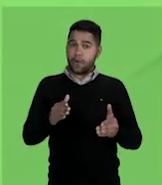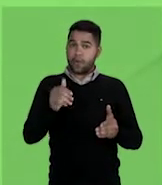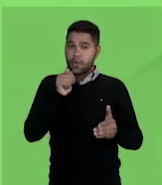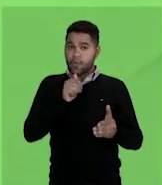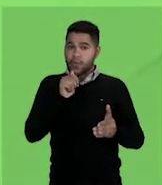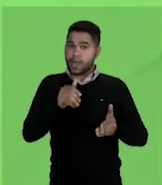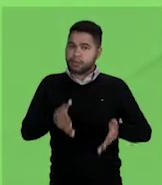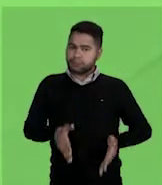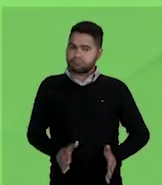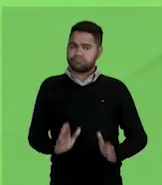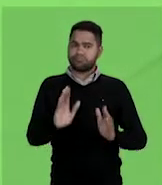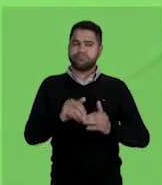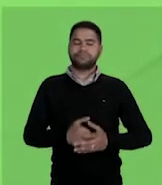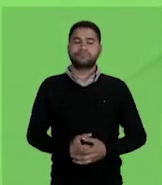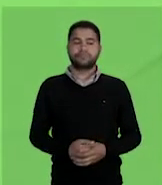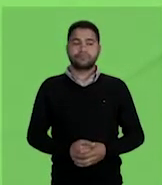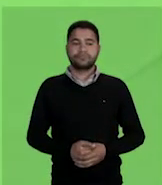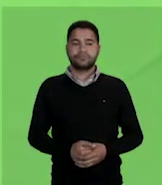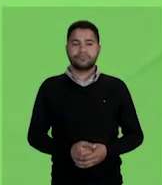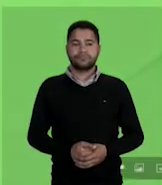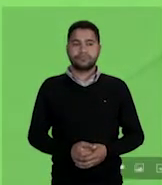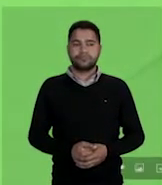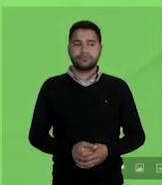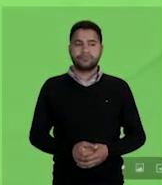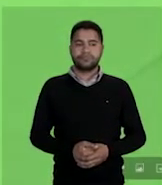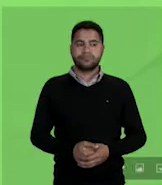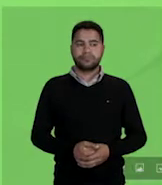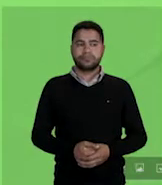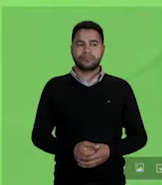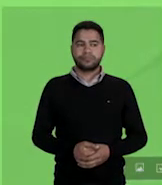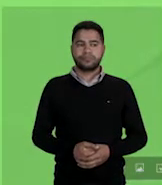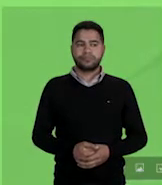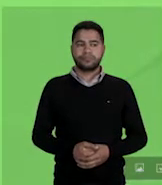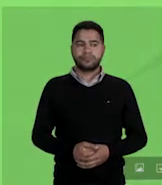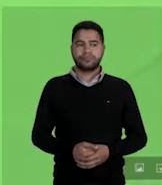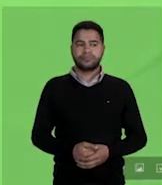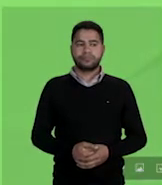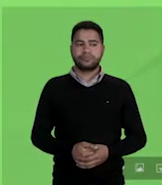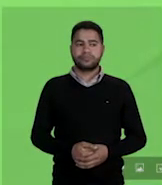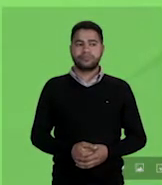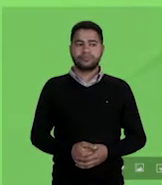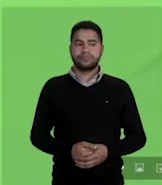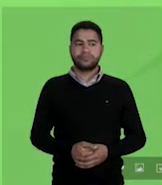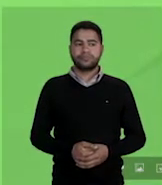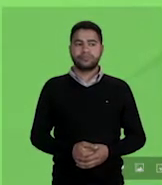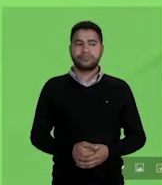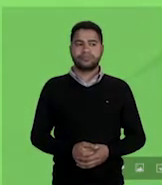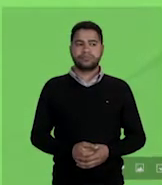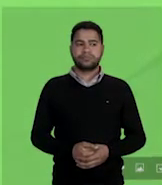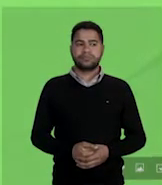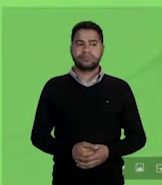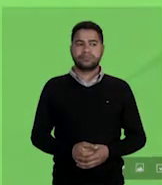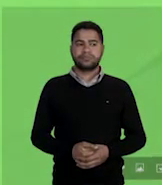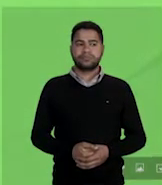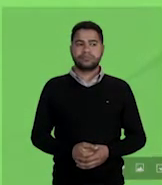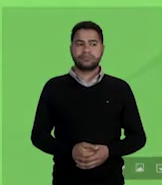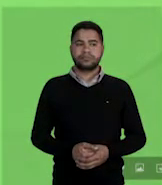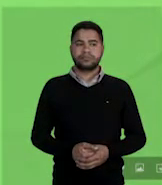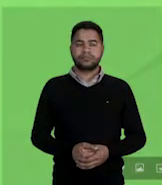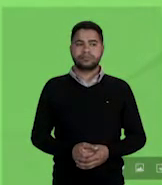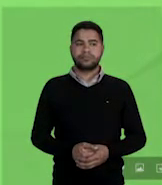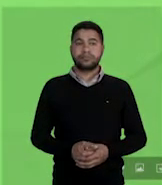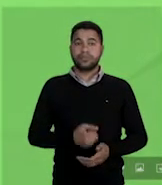lá. Vamos pegar aqui a canetinha azul, tá? Então, o